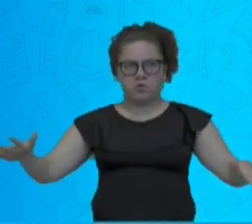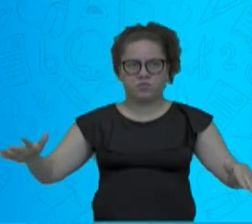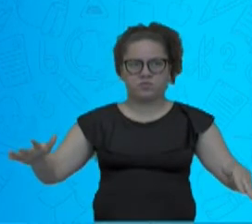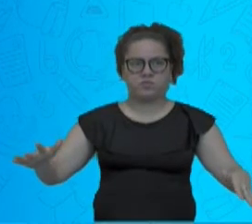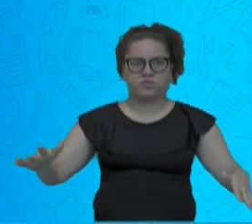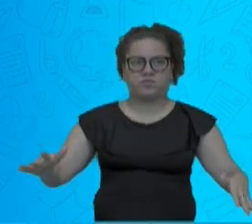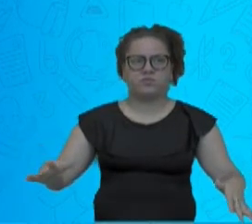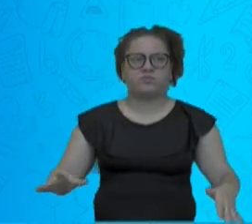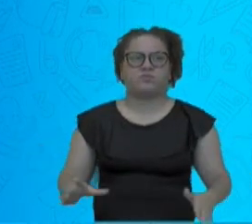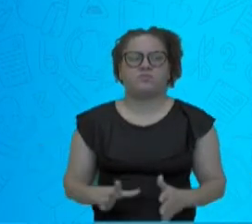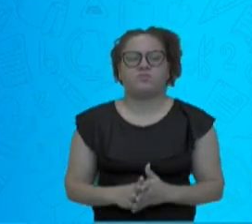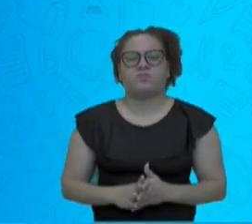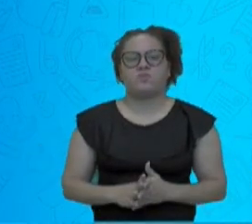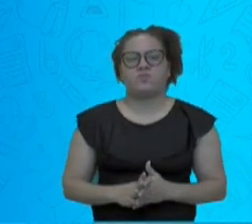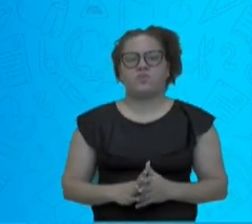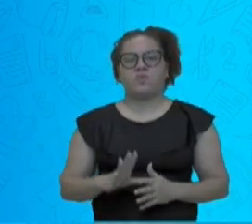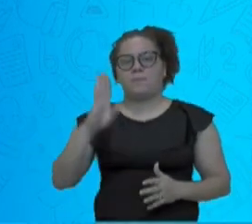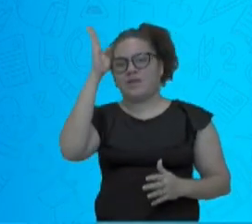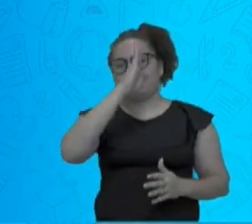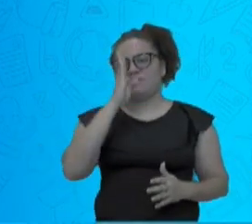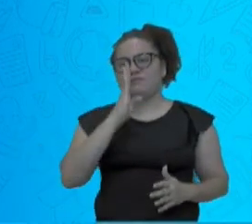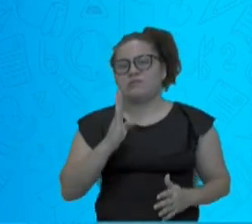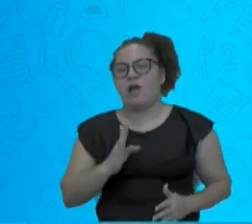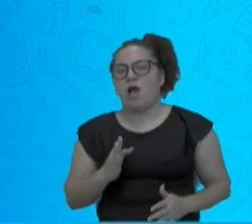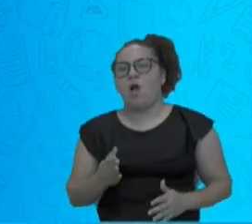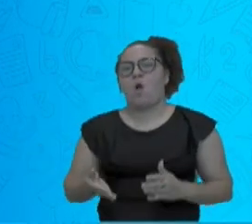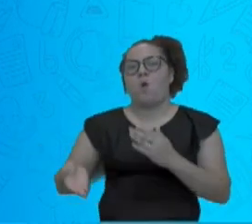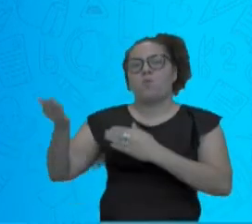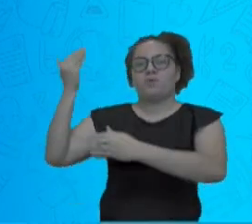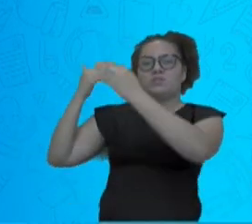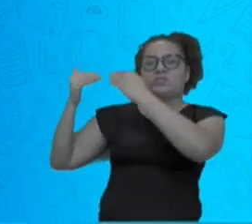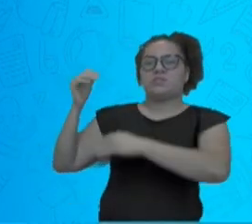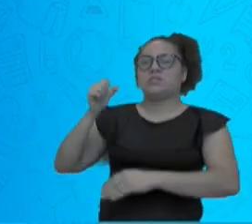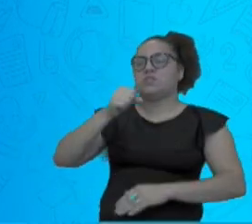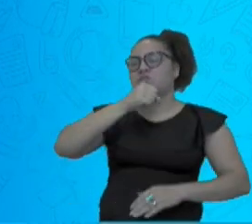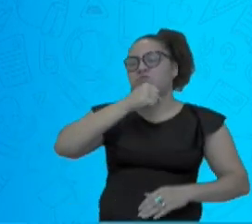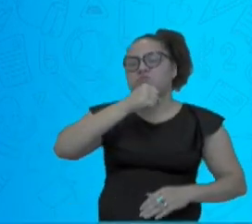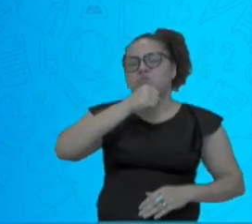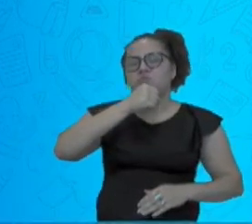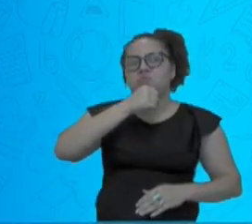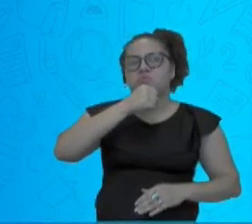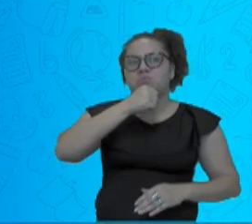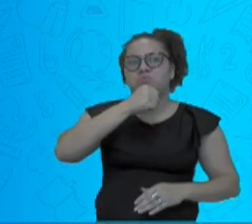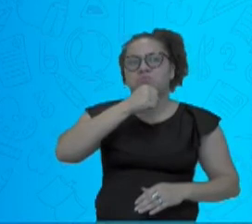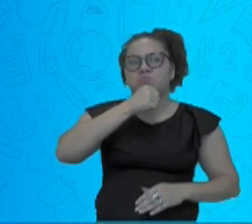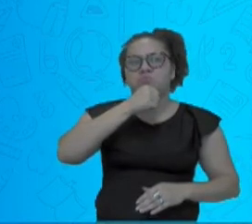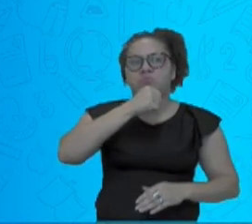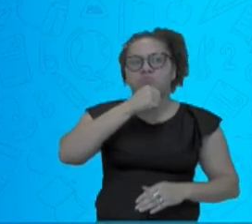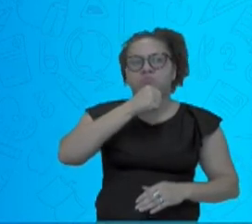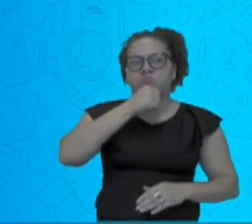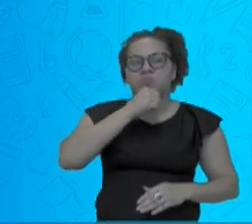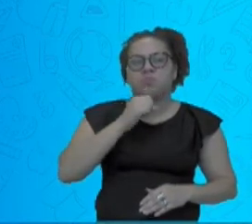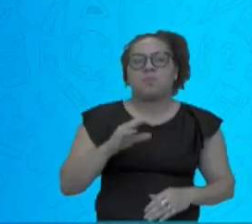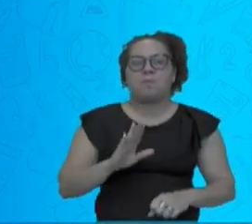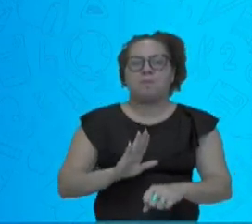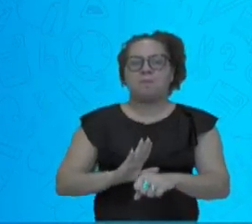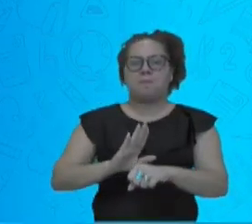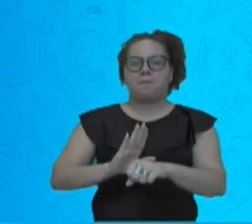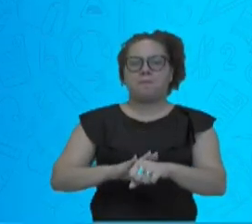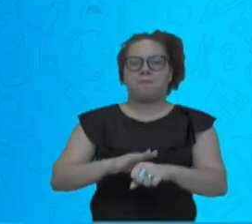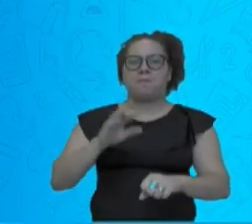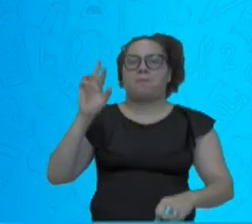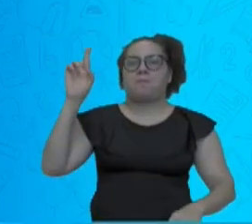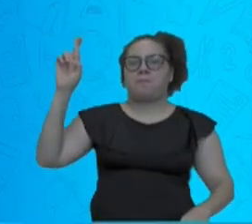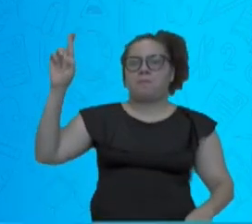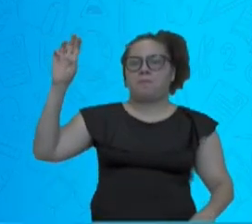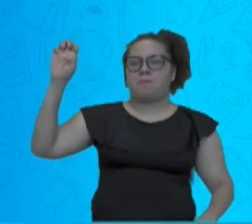nosso terreno é antigo. O tipo de relevo que predomina no Brasil são,